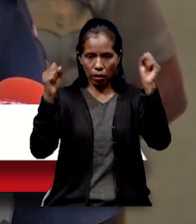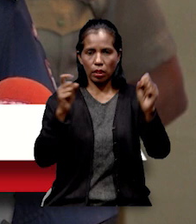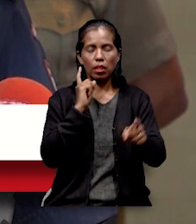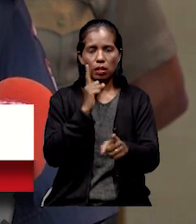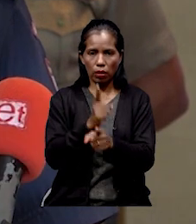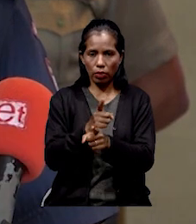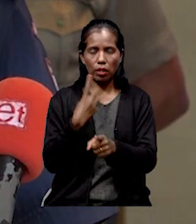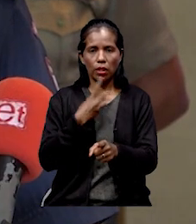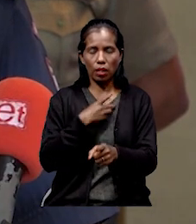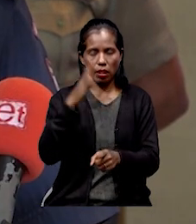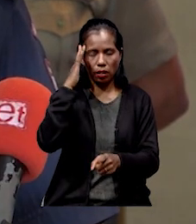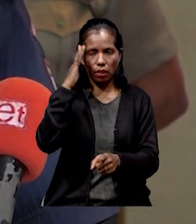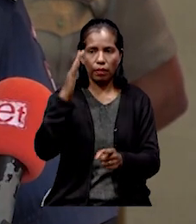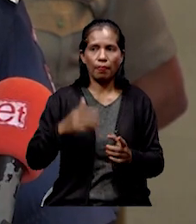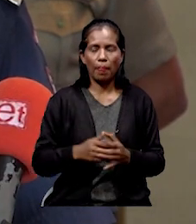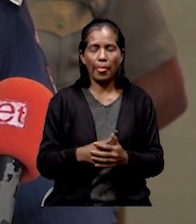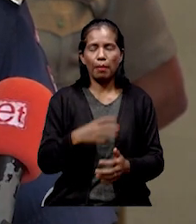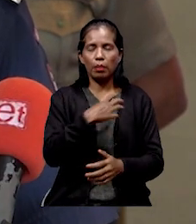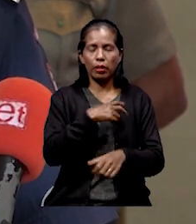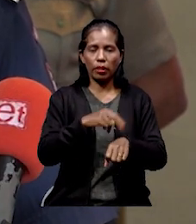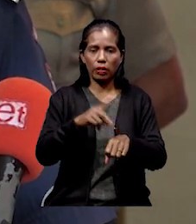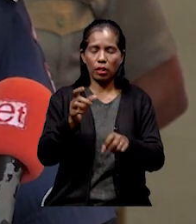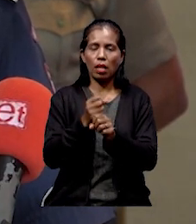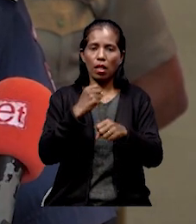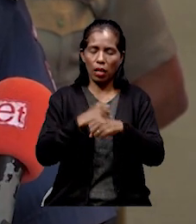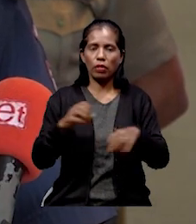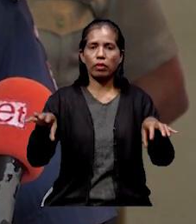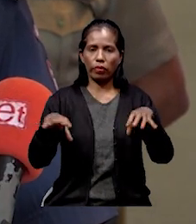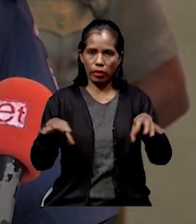que polícia nacional vai calo serviço, né,